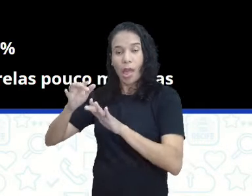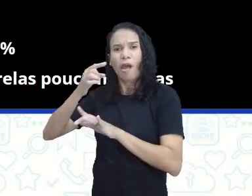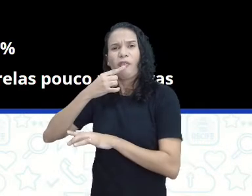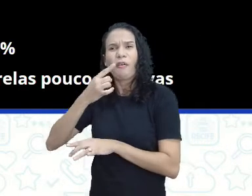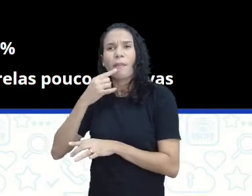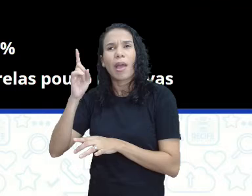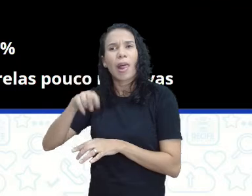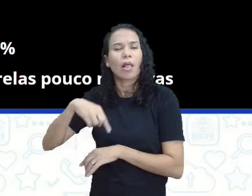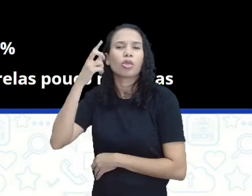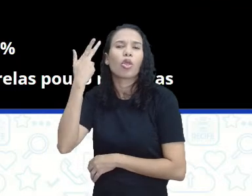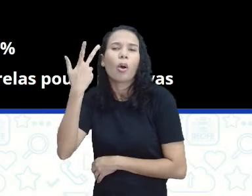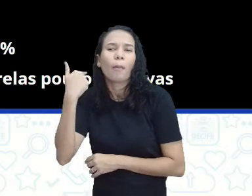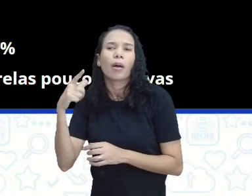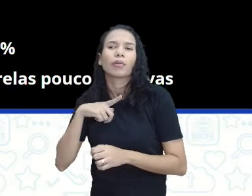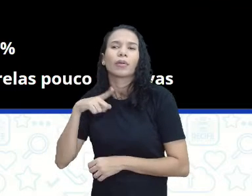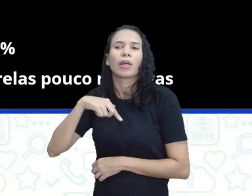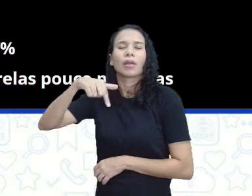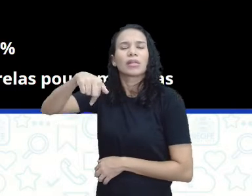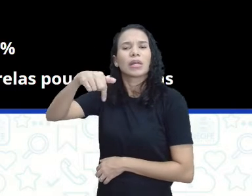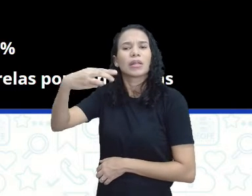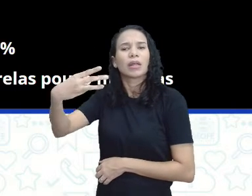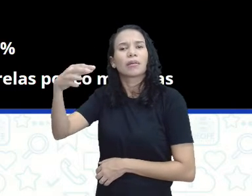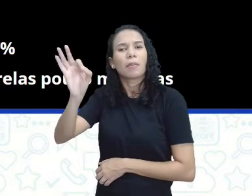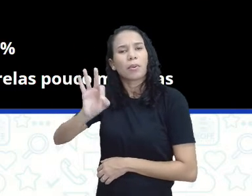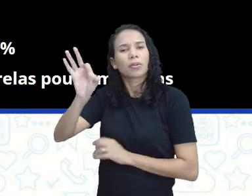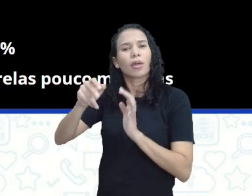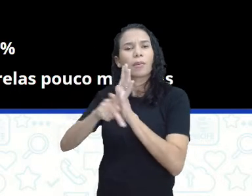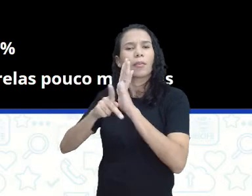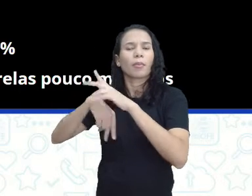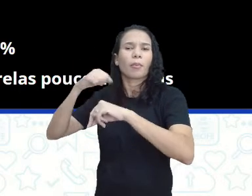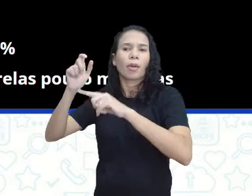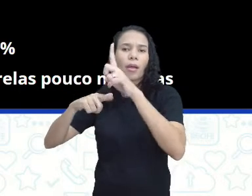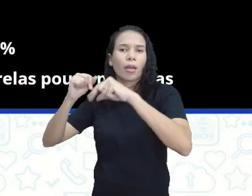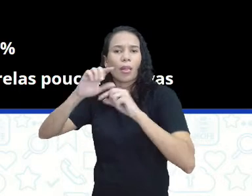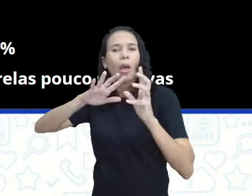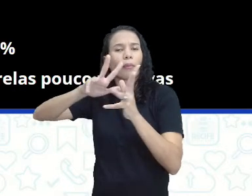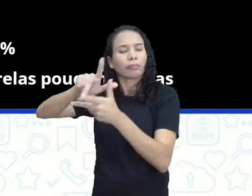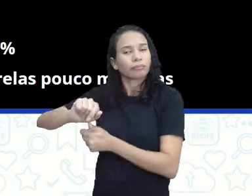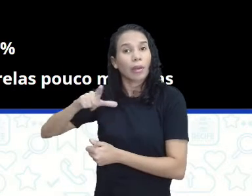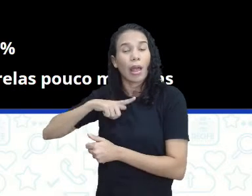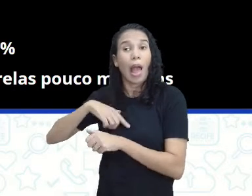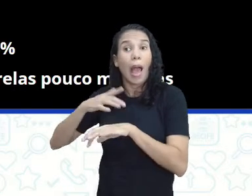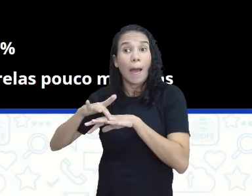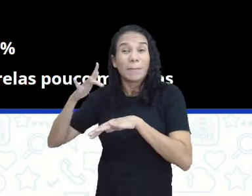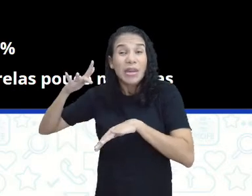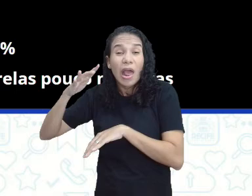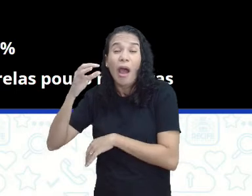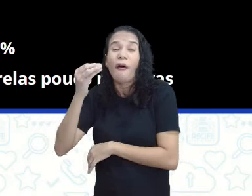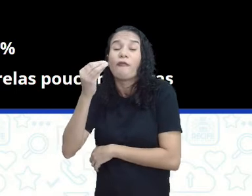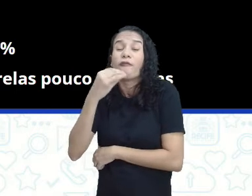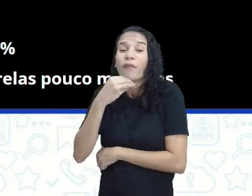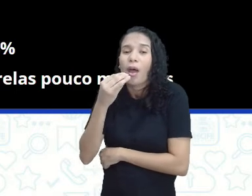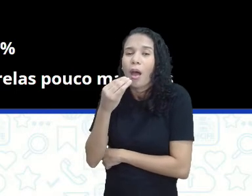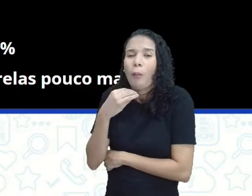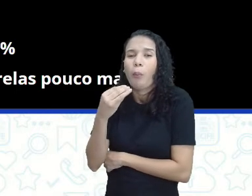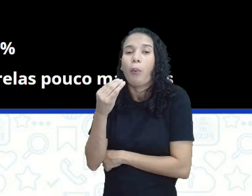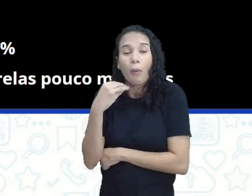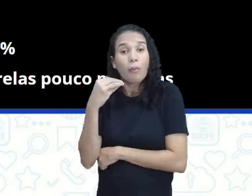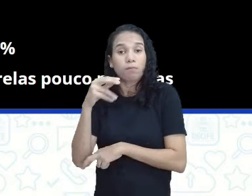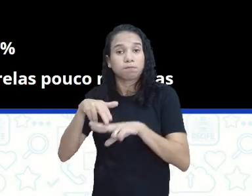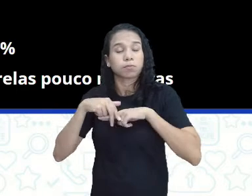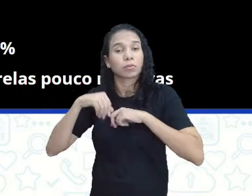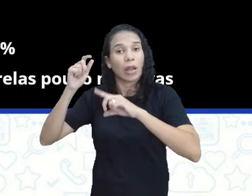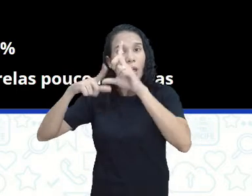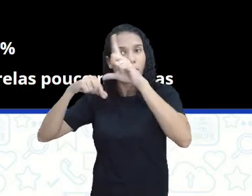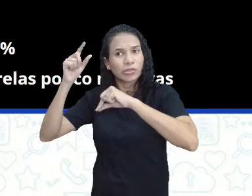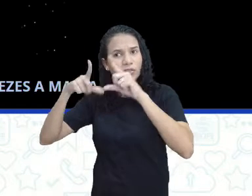muito mais comuns, são cerca de 73% das estrelas do nosso universo. Elas brilham mais fraquinho, tá certo? E essas